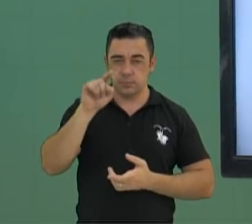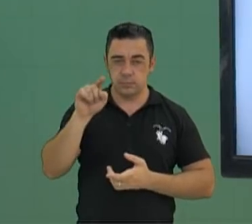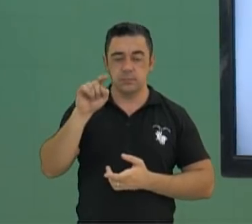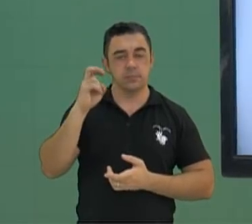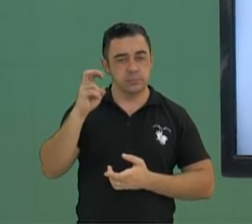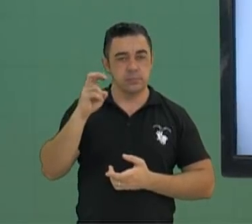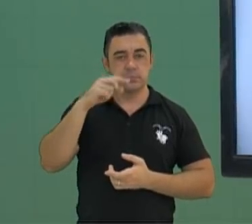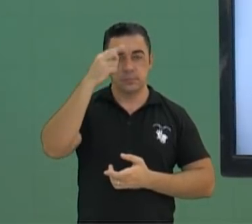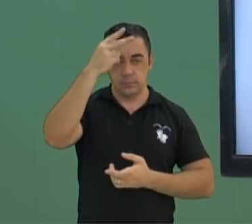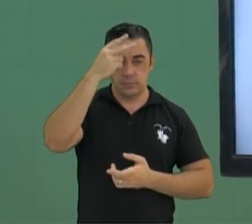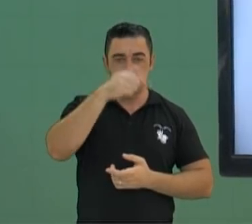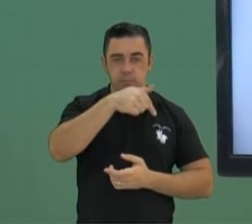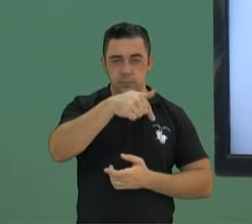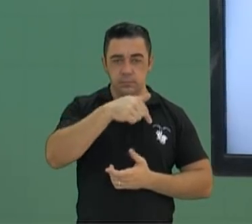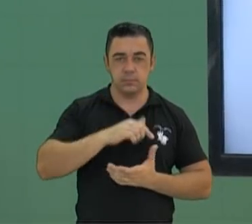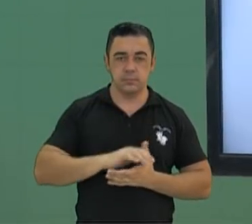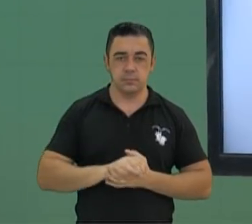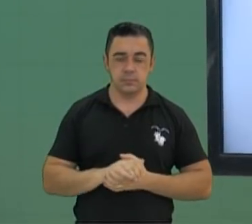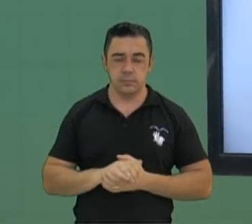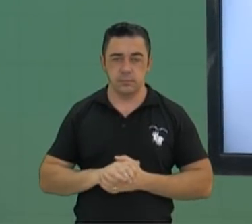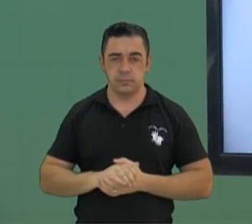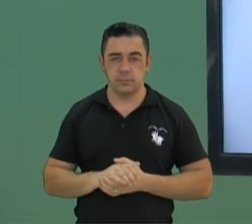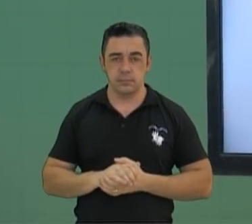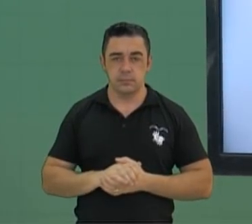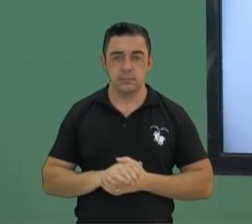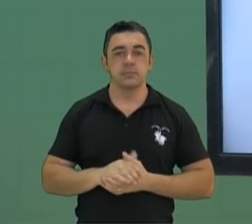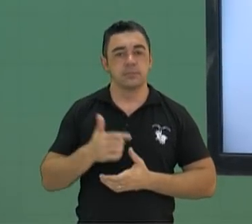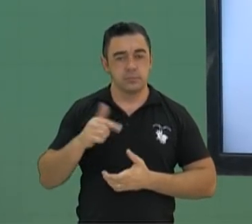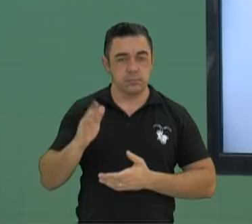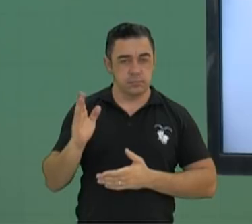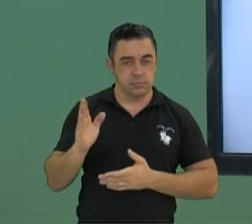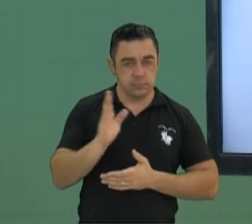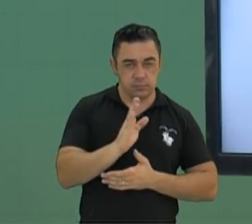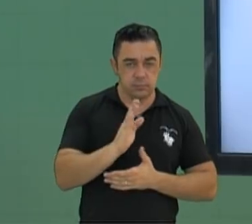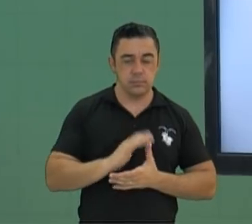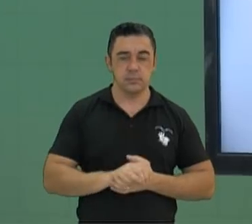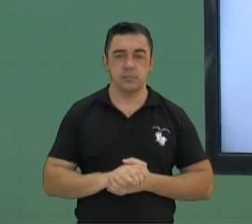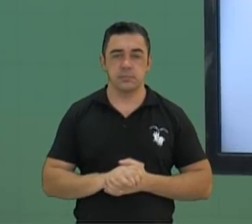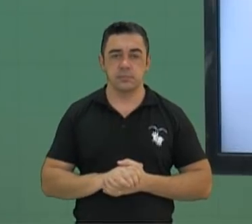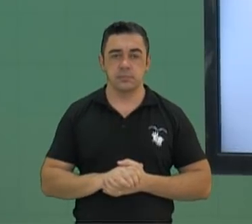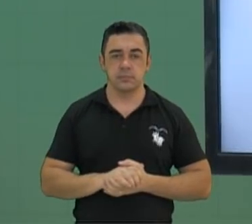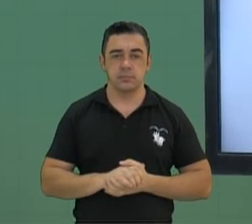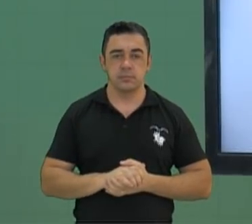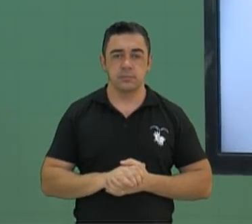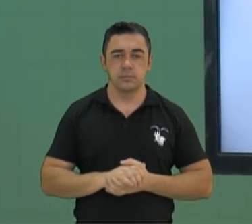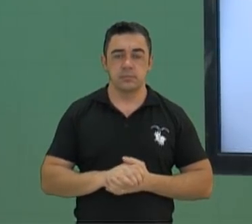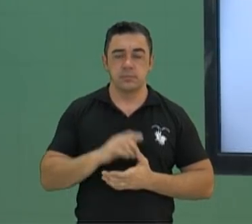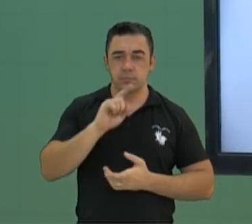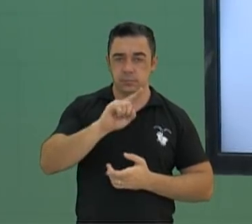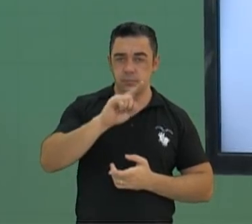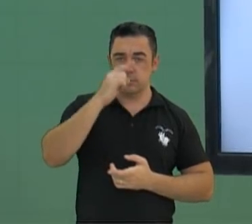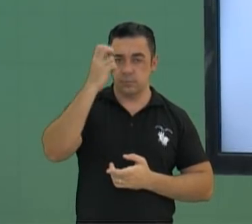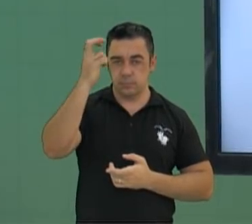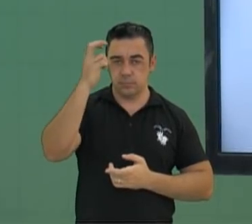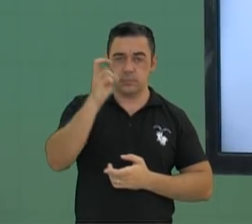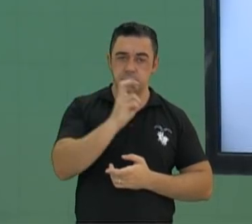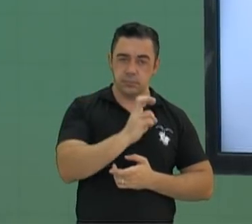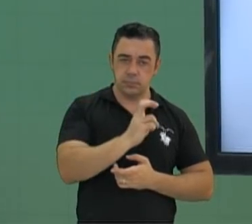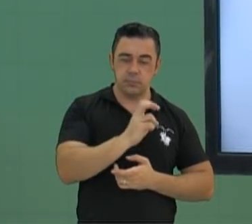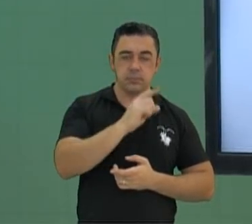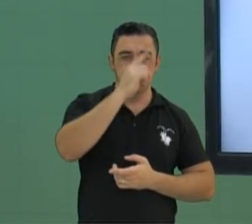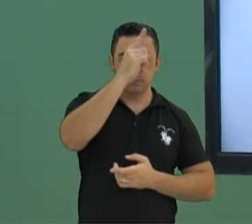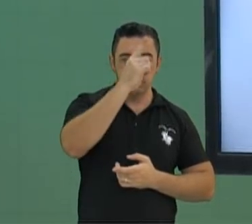vezes 1, 5, mais 2, 7. Deixa o espaço da primeira casa, vai para o segundo número. 1 vezes